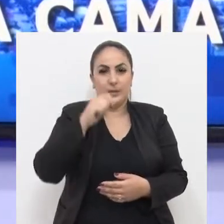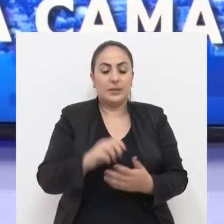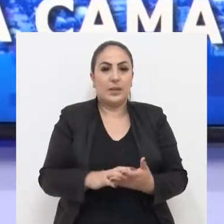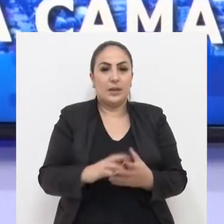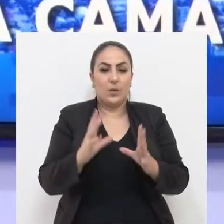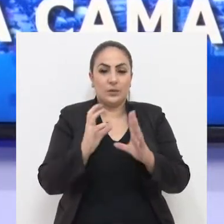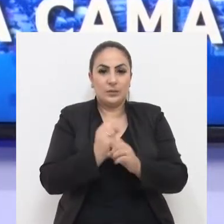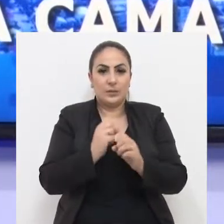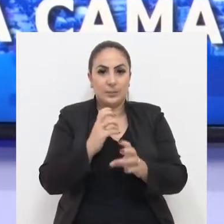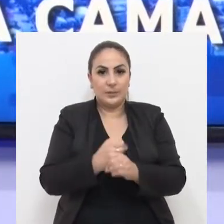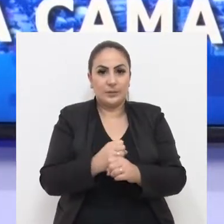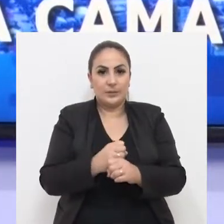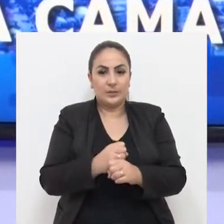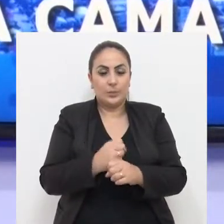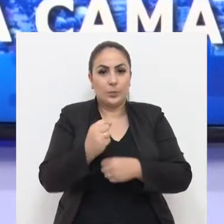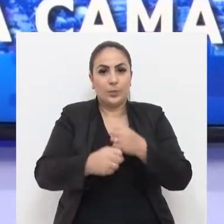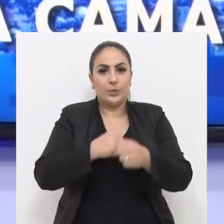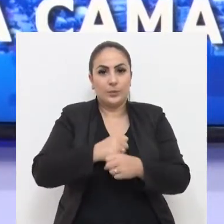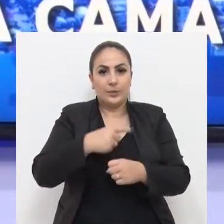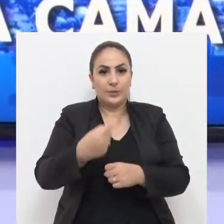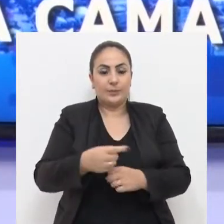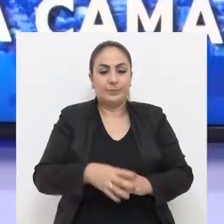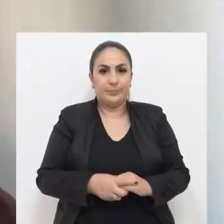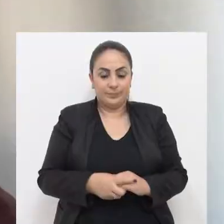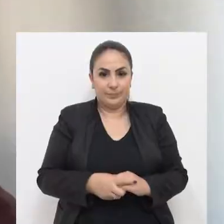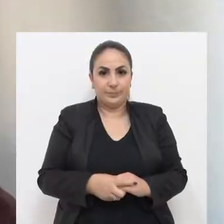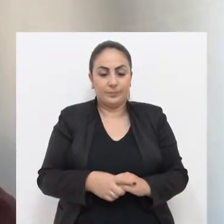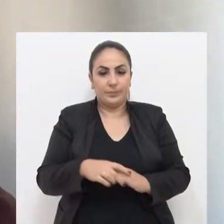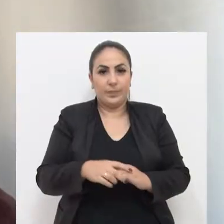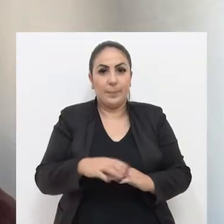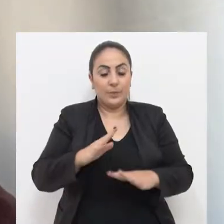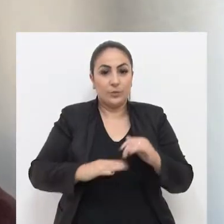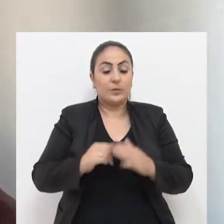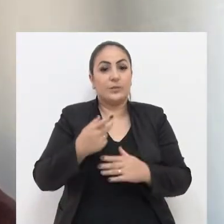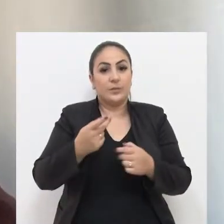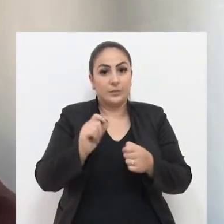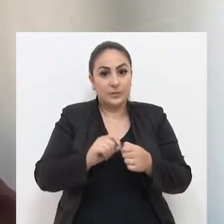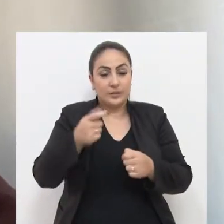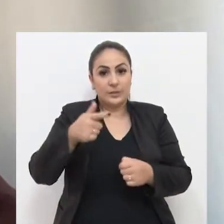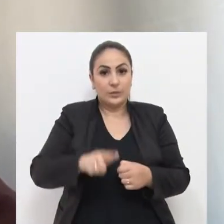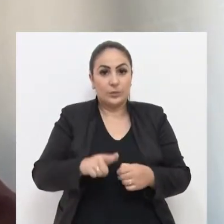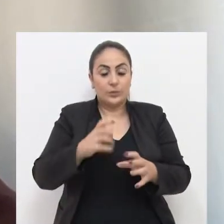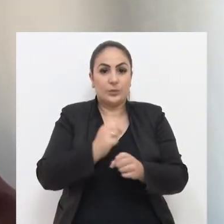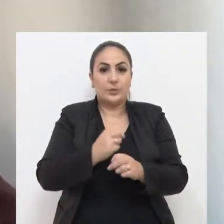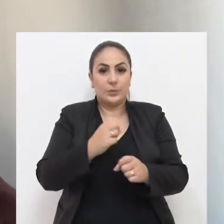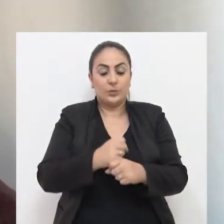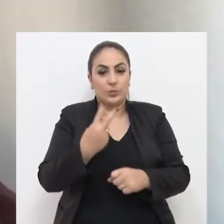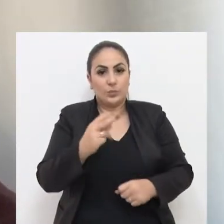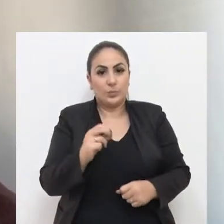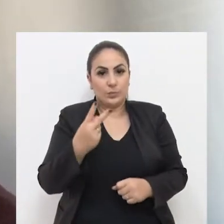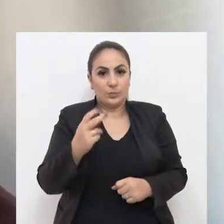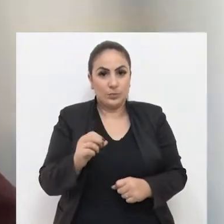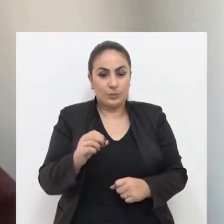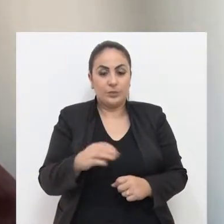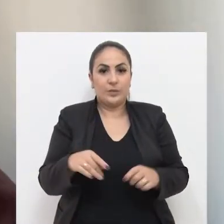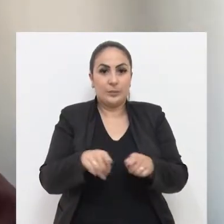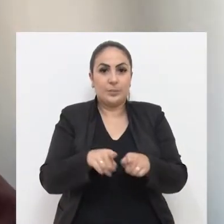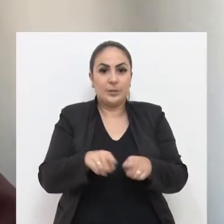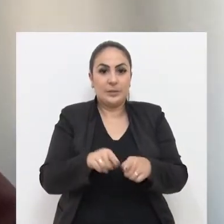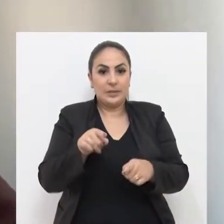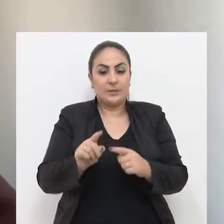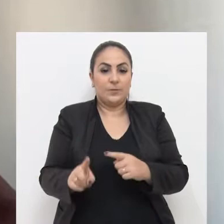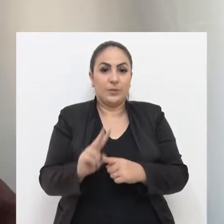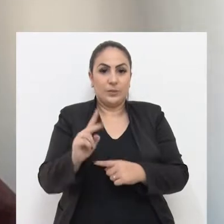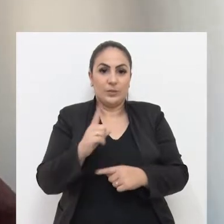analisa a peça orçamentária para o próximo ano. Praticamente repete o orçamento de 2020 e